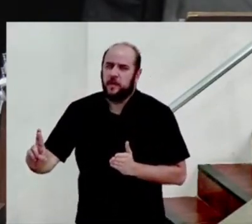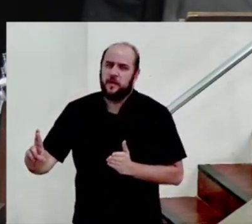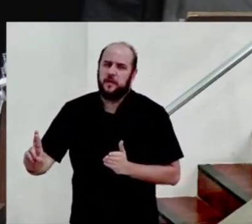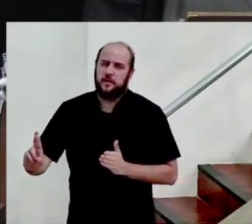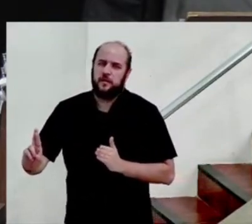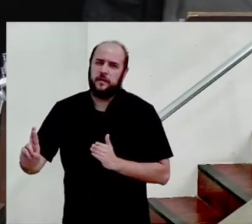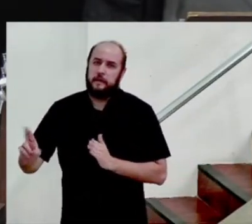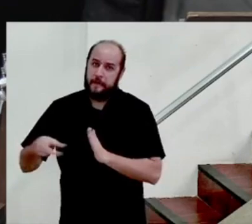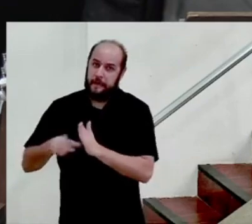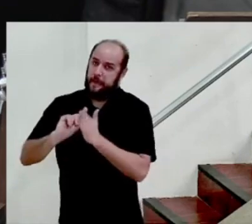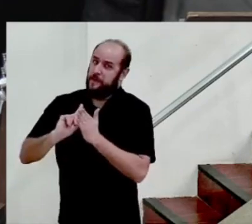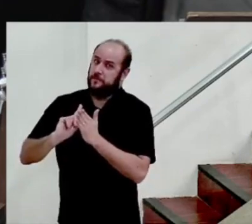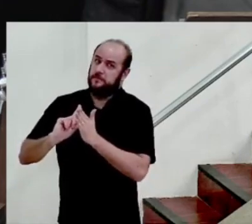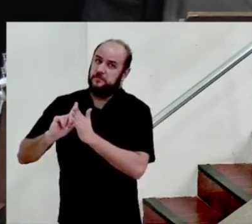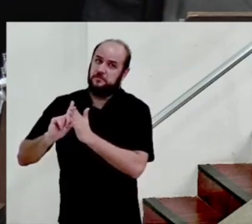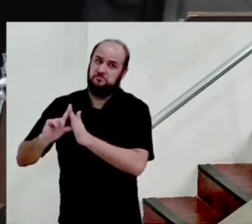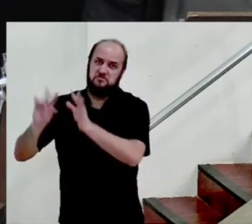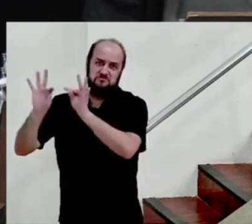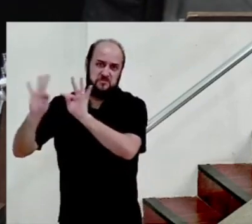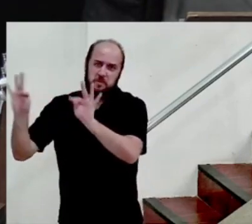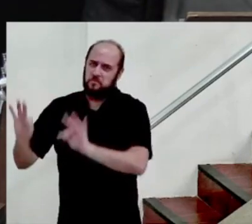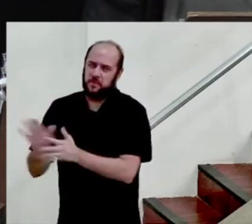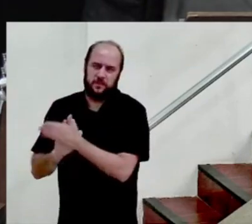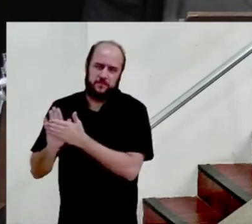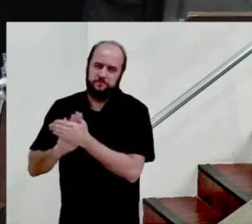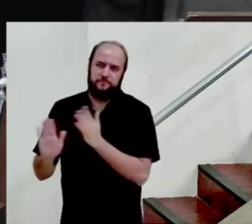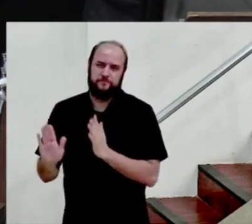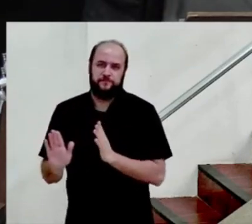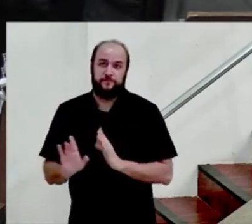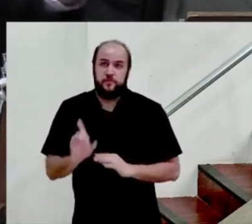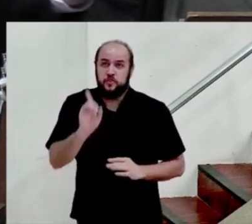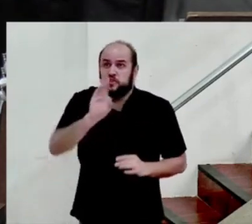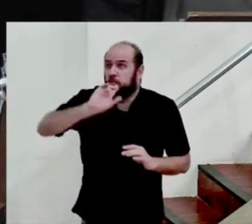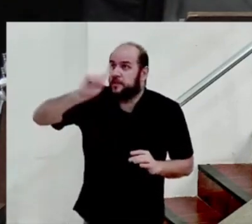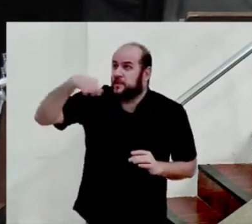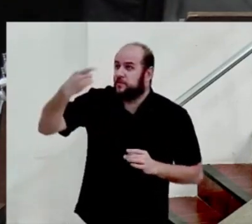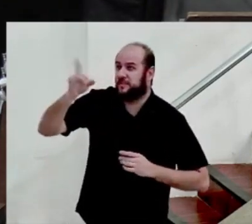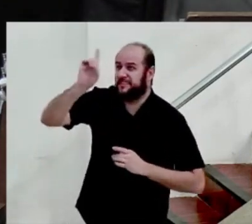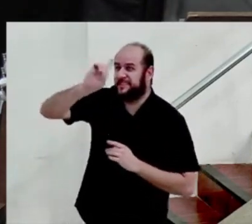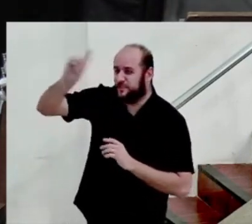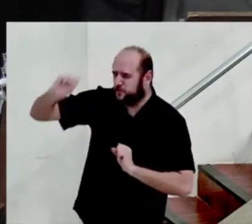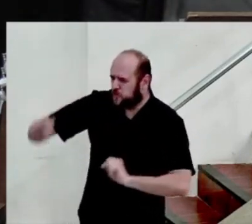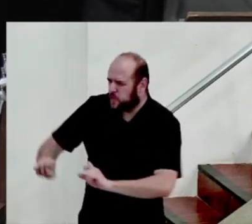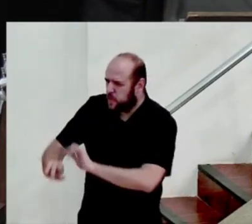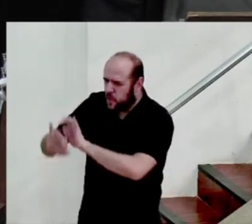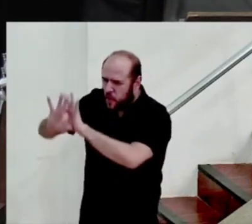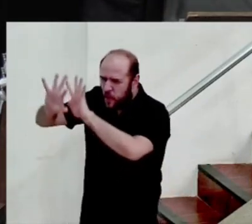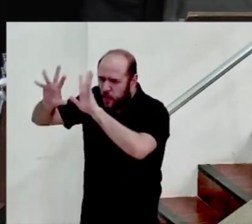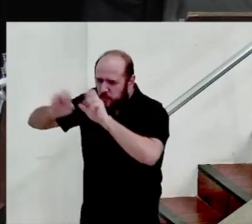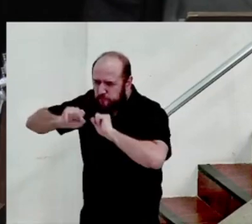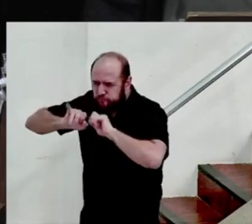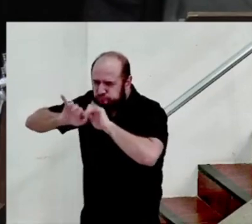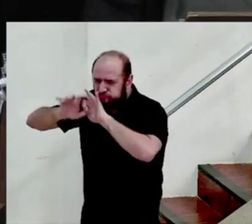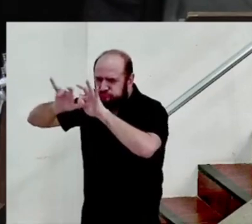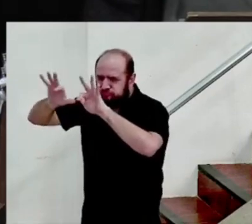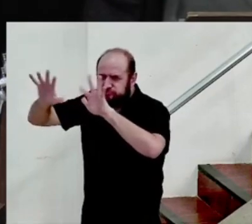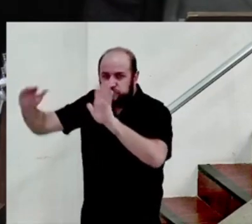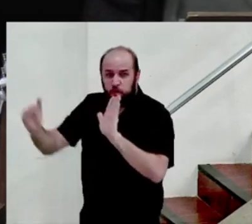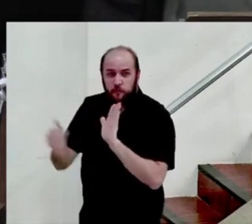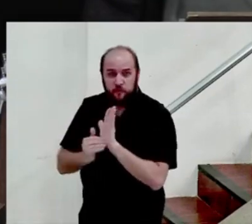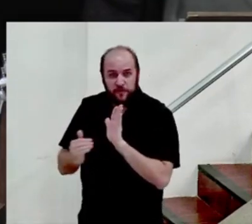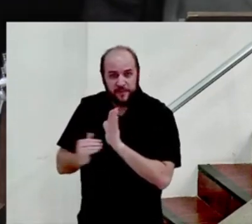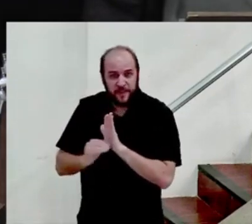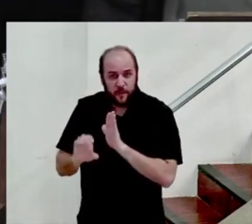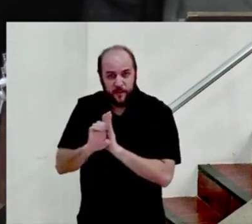tabernáculo. Até o momento em que Deus, a glória do Senhor, encheu o tabernáculo, como narrado no final de Êxodo,